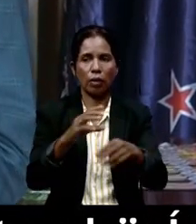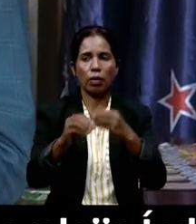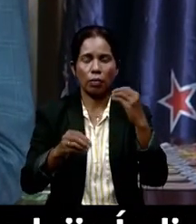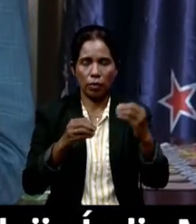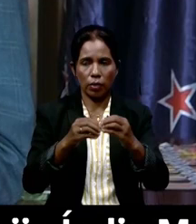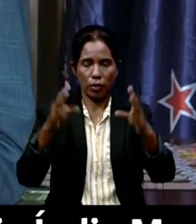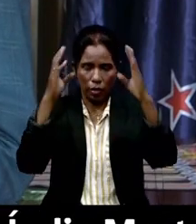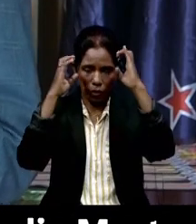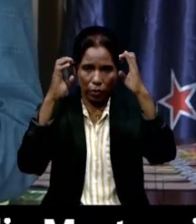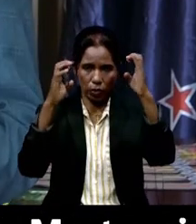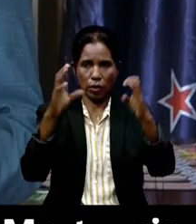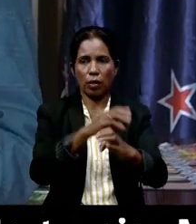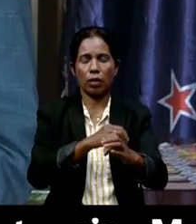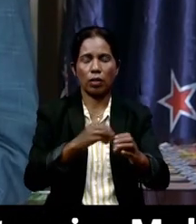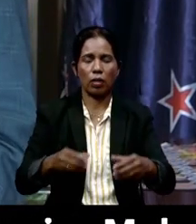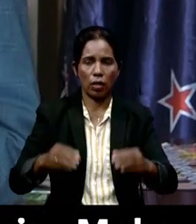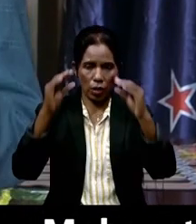recursão, no nível de